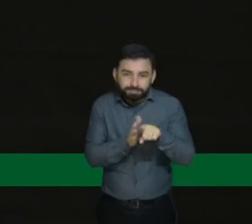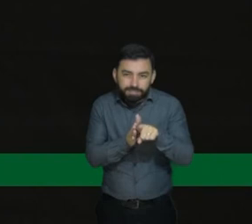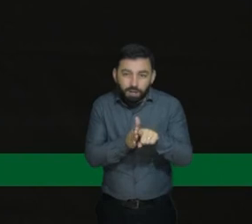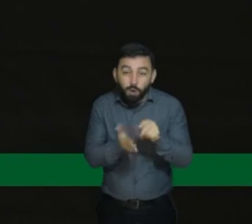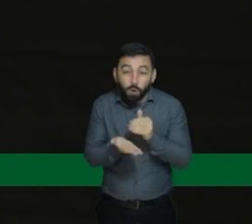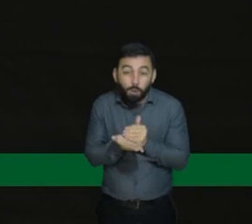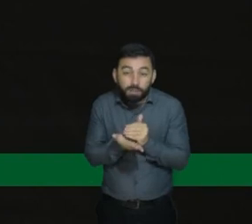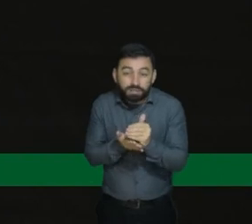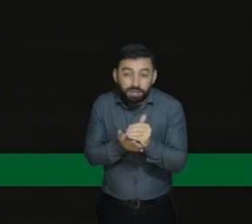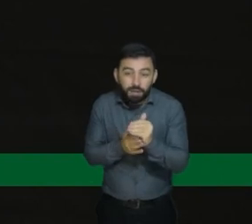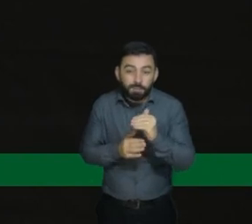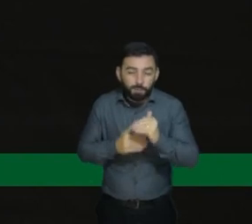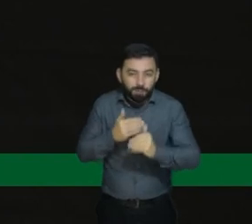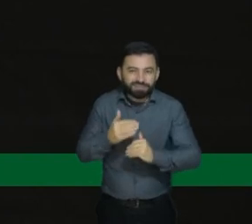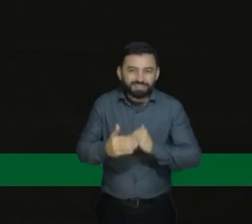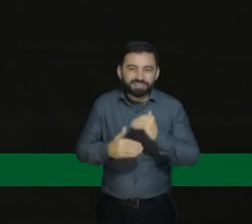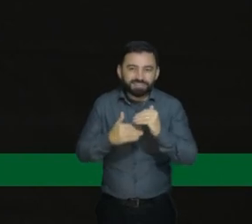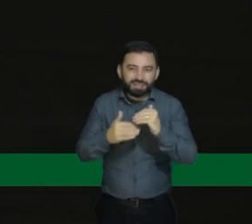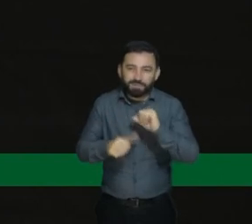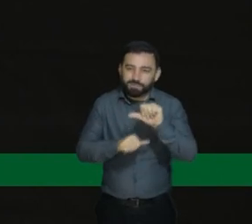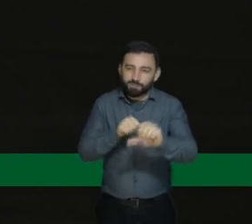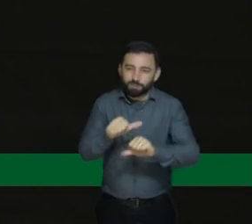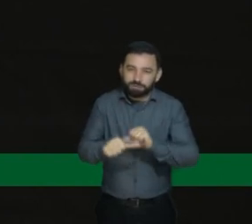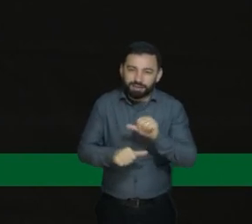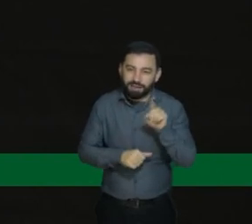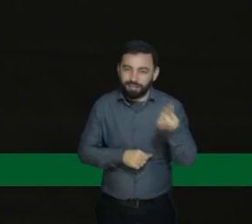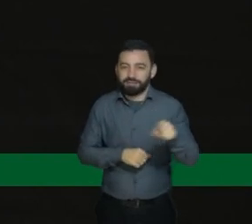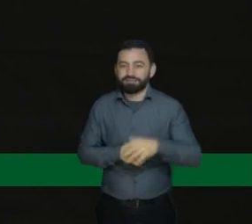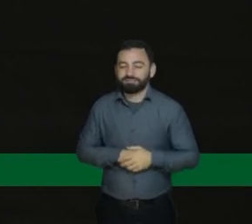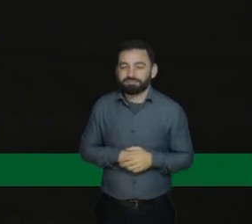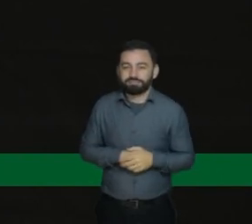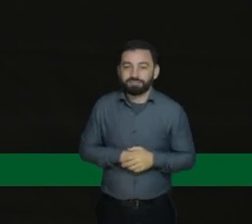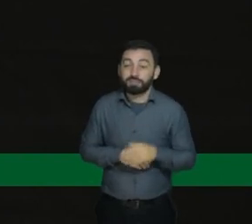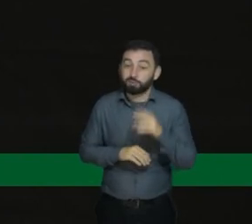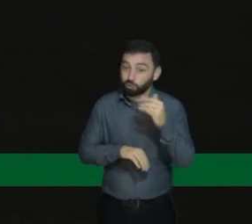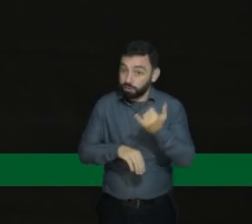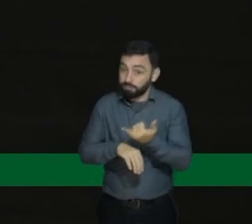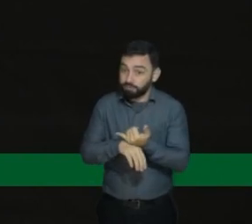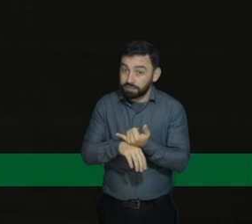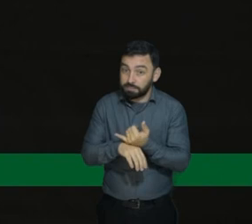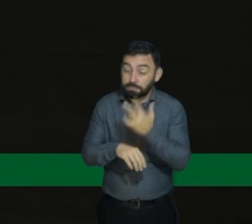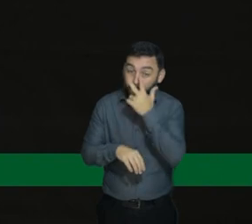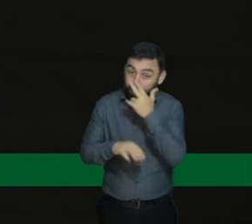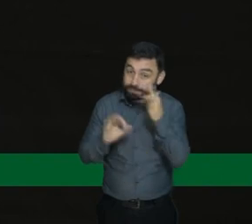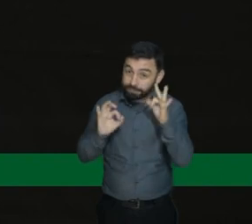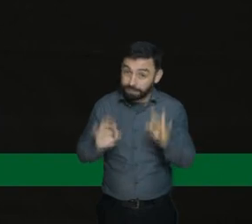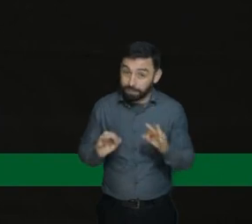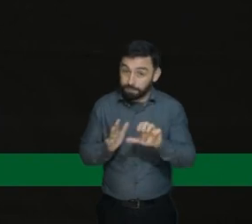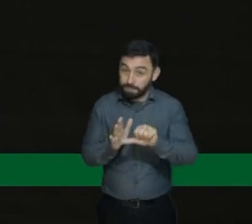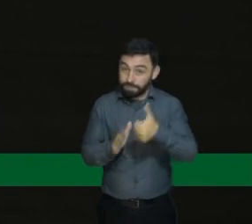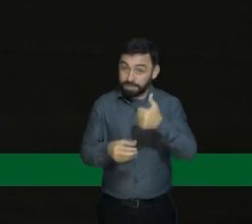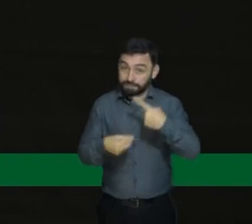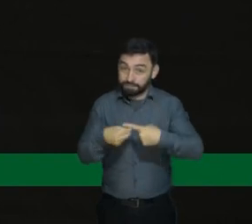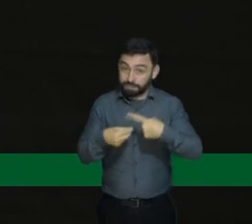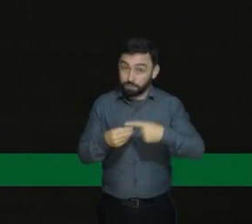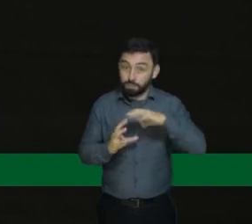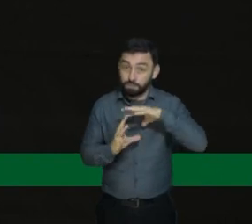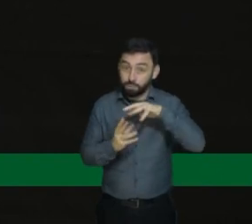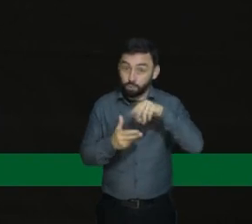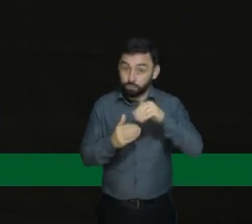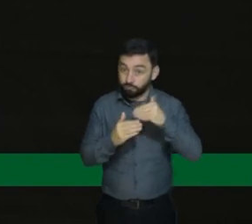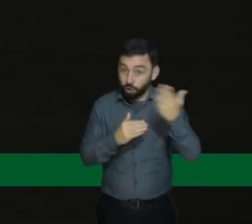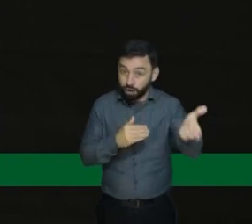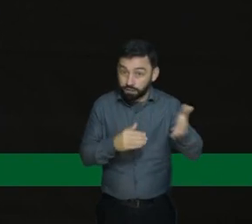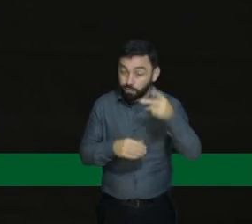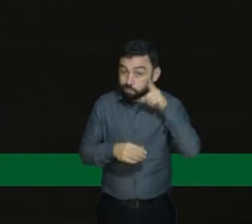começar um processo de transformação. Então, Joinville, tudo indica que vai ser a primeira cidade do mundo fora dos Estados